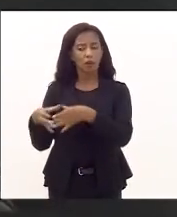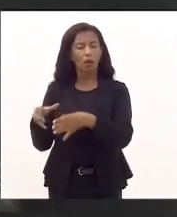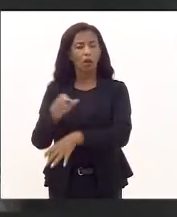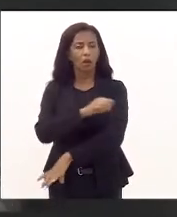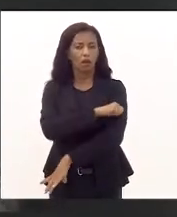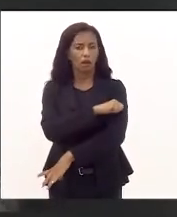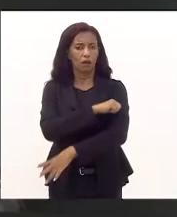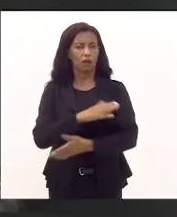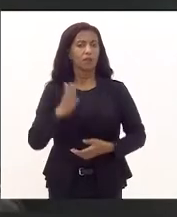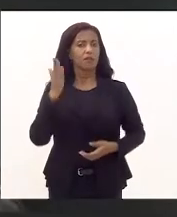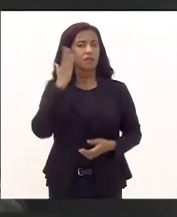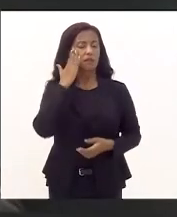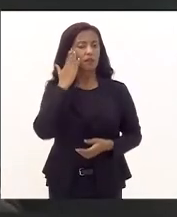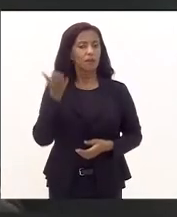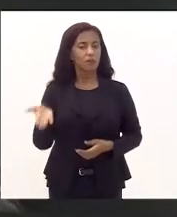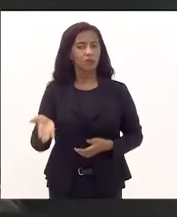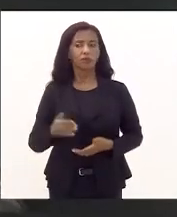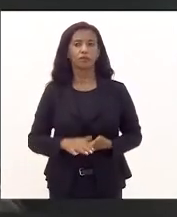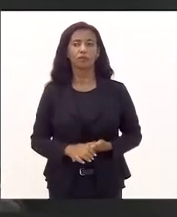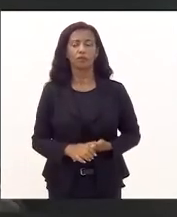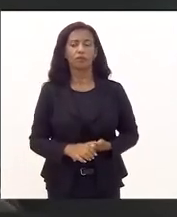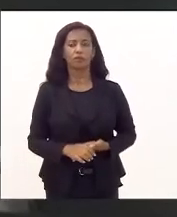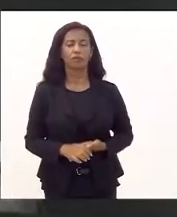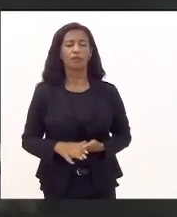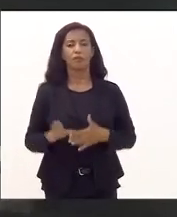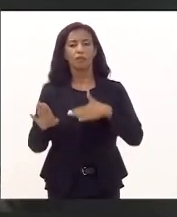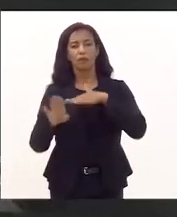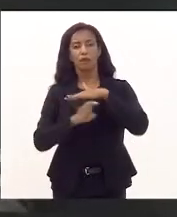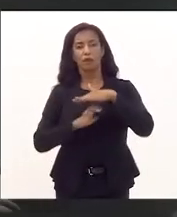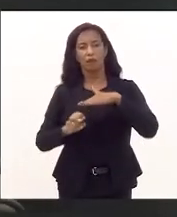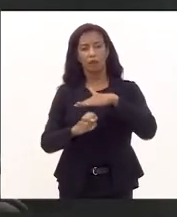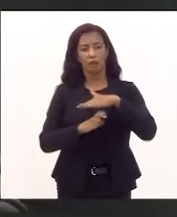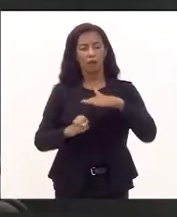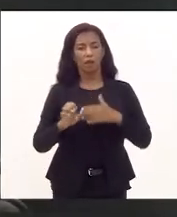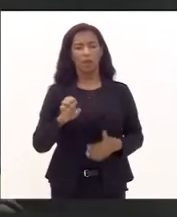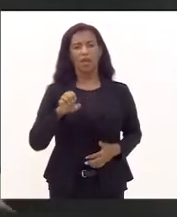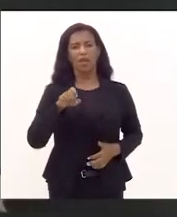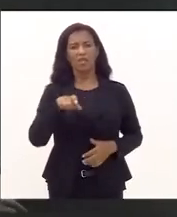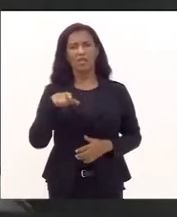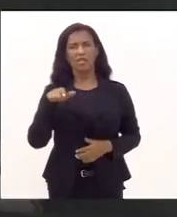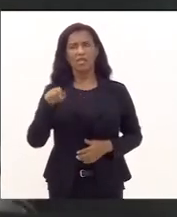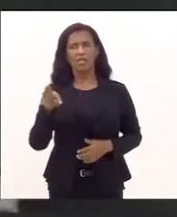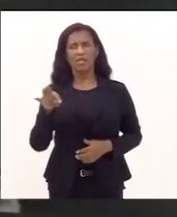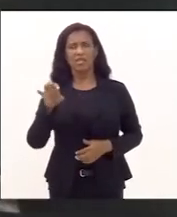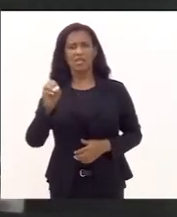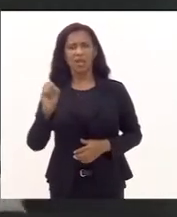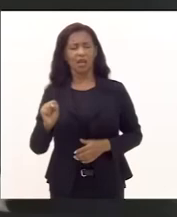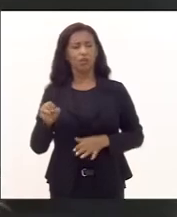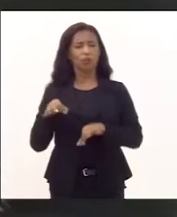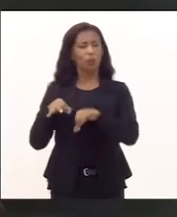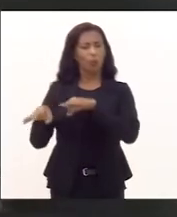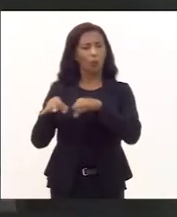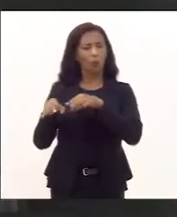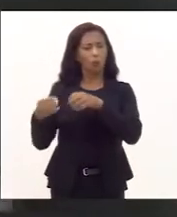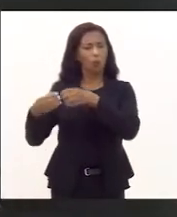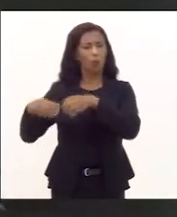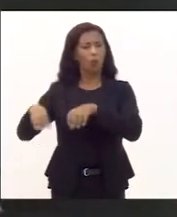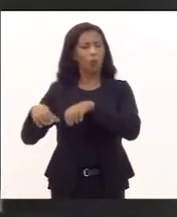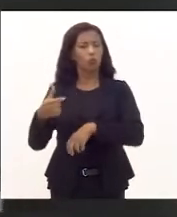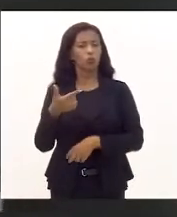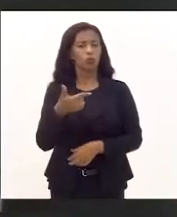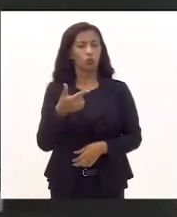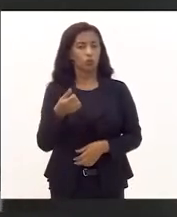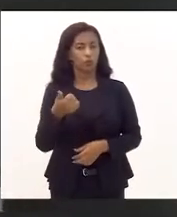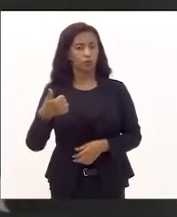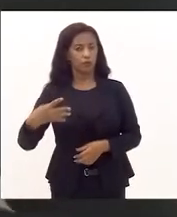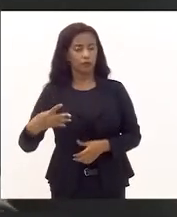alunos. Sabemos que essa empresa Exatos, que elaborou esse concurso público de